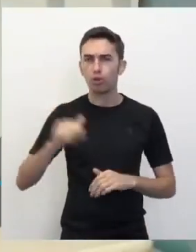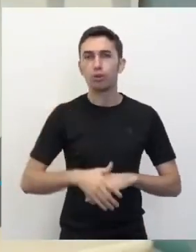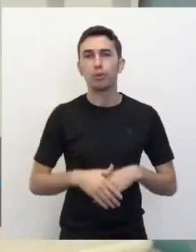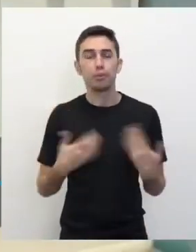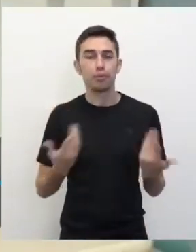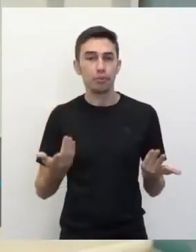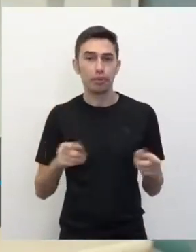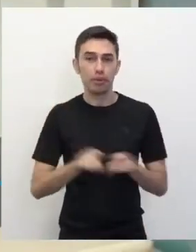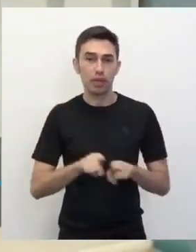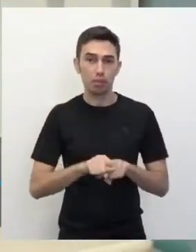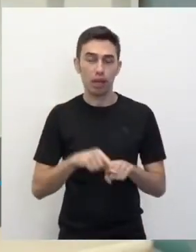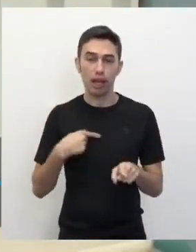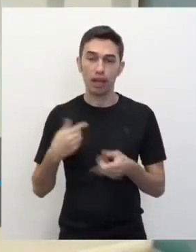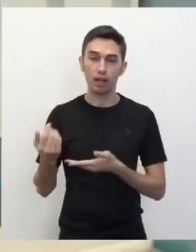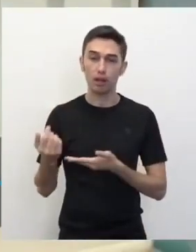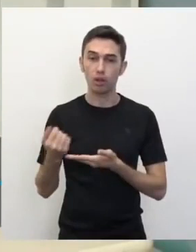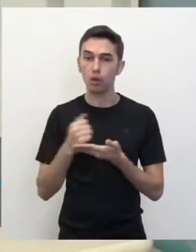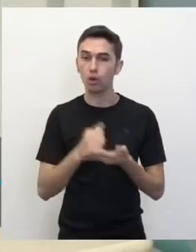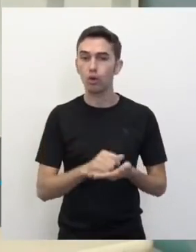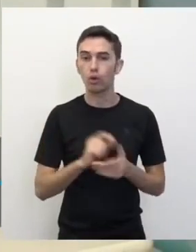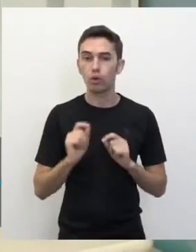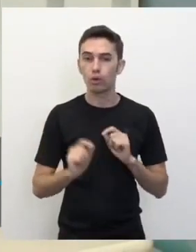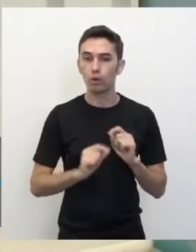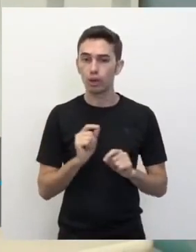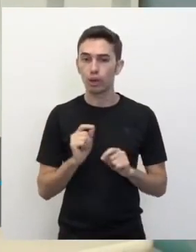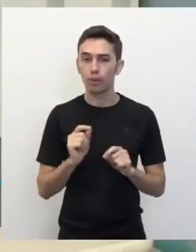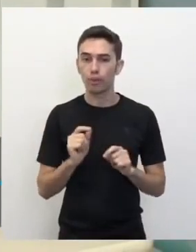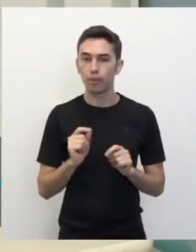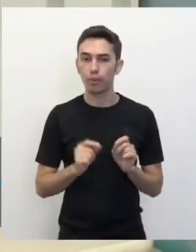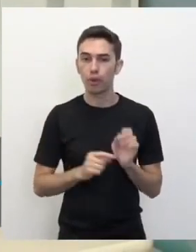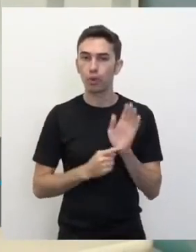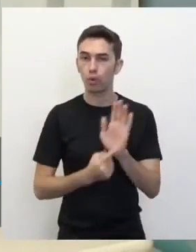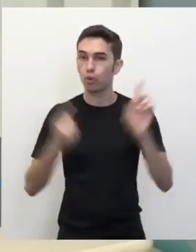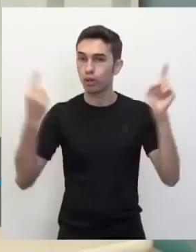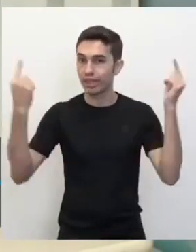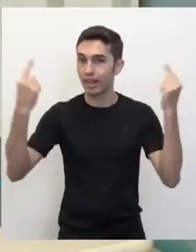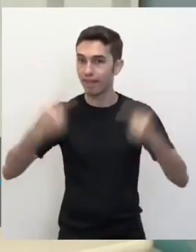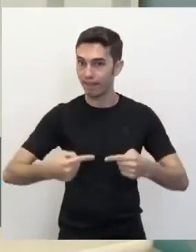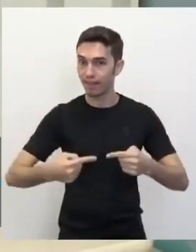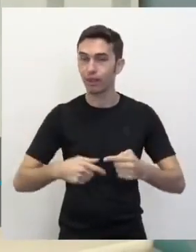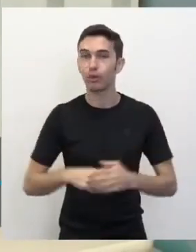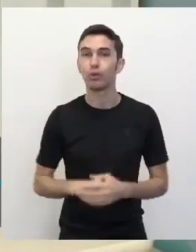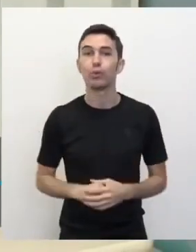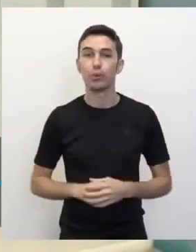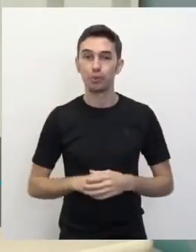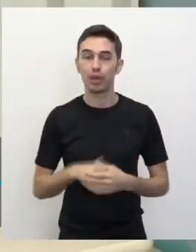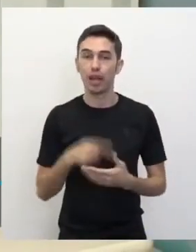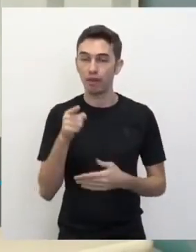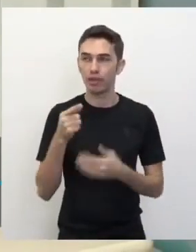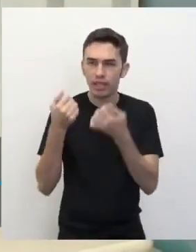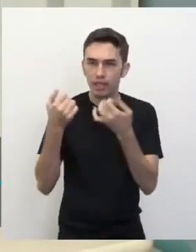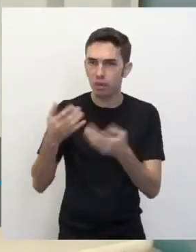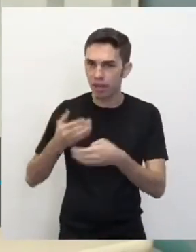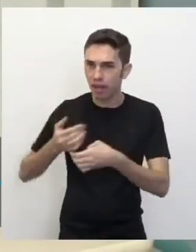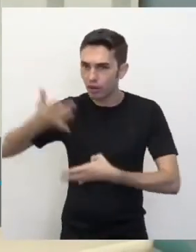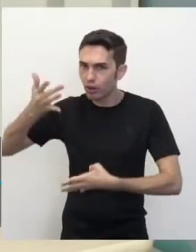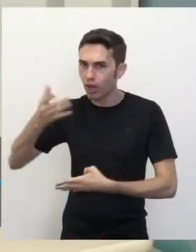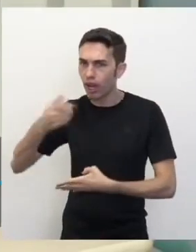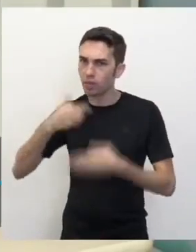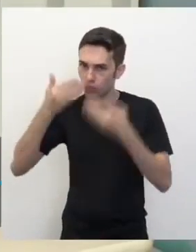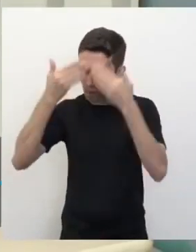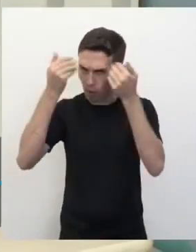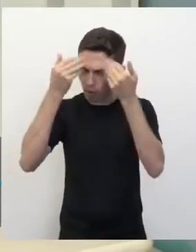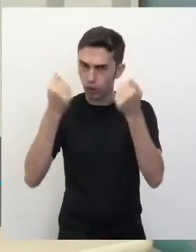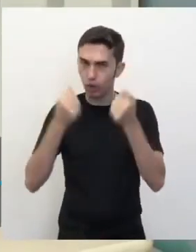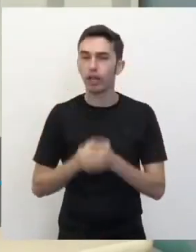E eu trouxe para vocês um desafio. E aí vocês vão contando aí para o professor Jonas se é ou não é. Eu